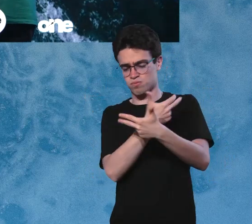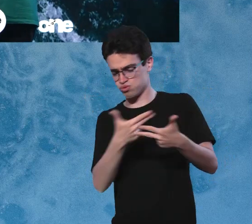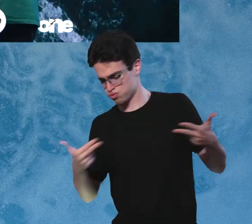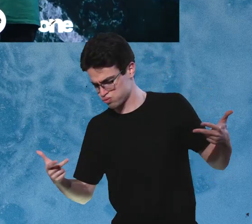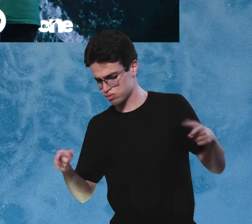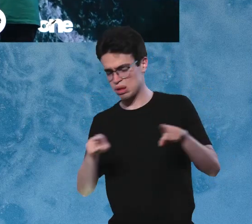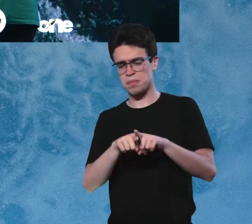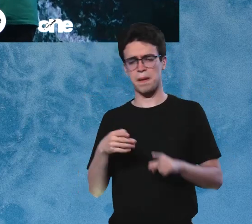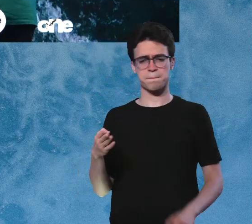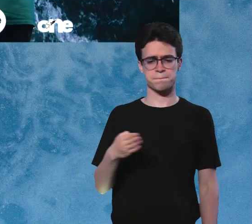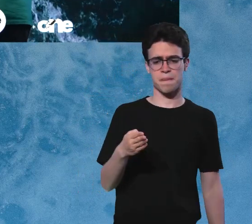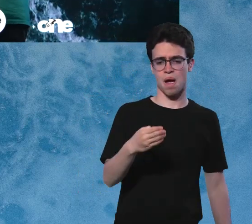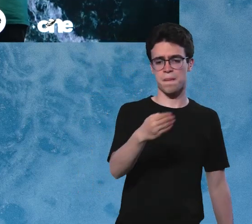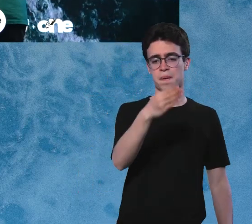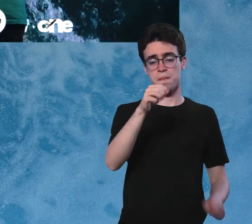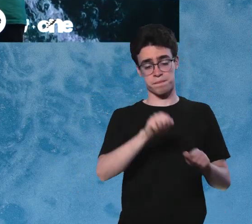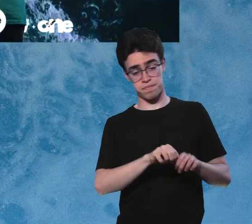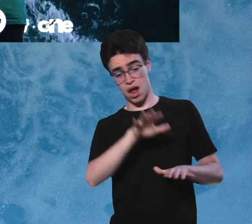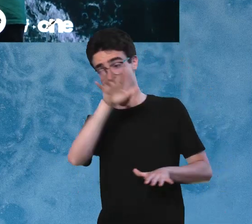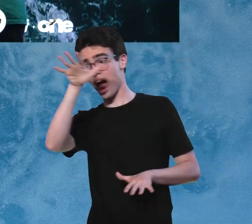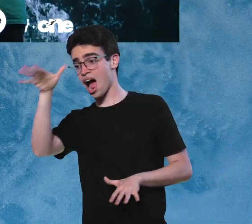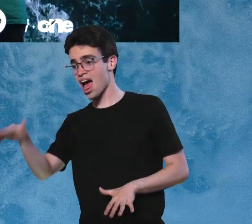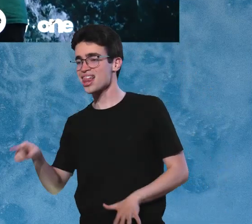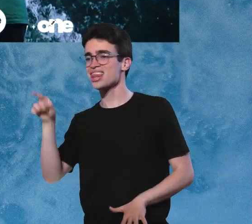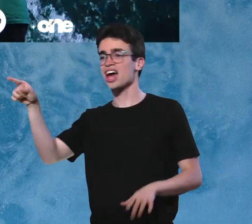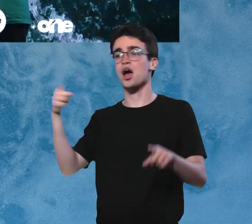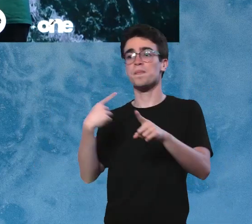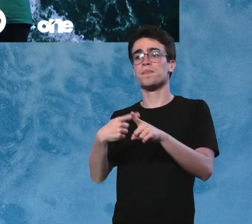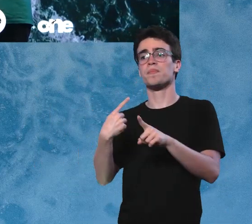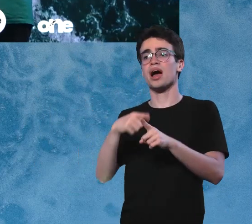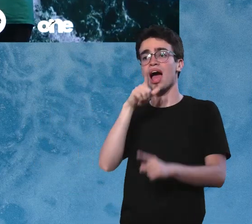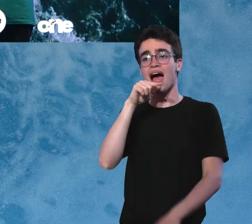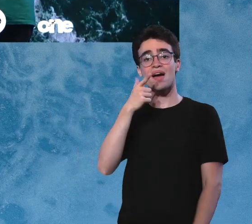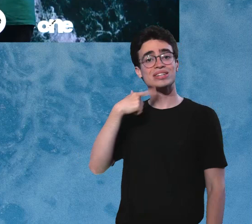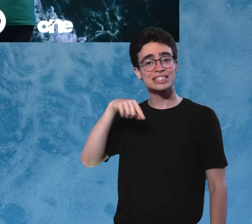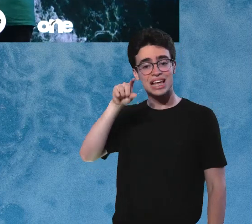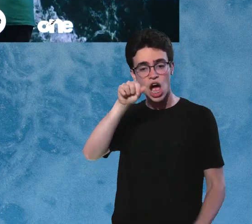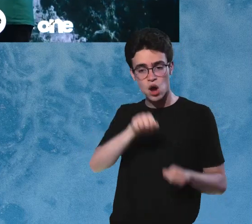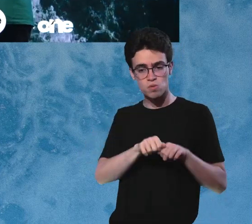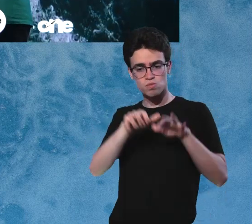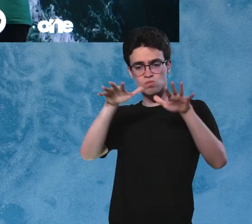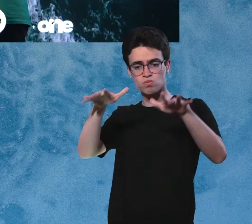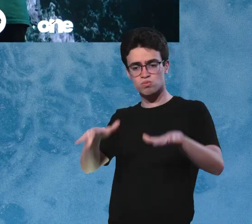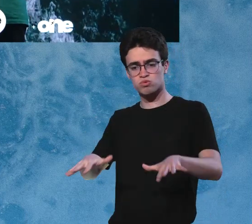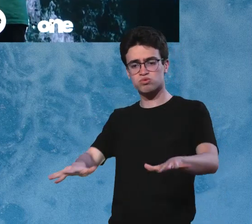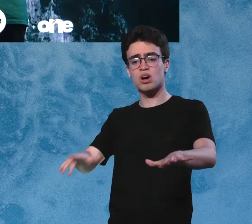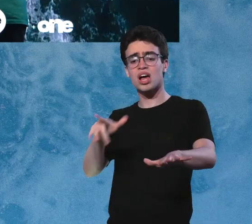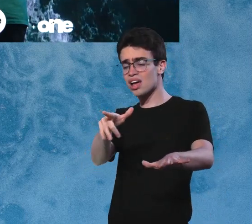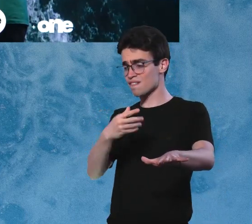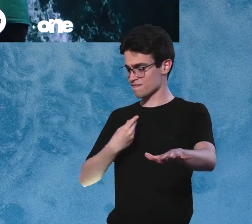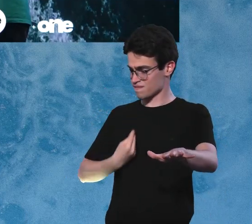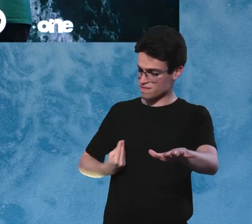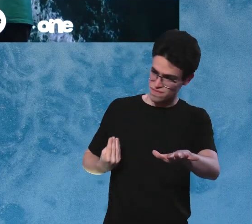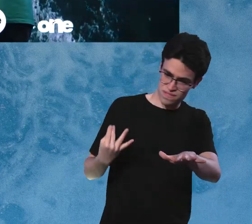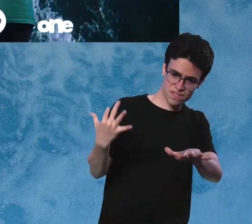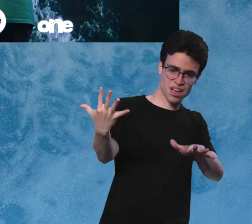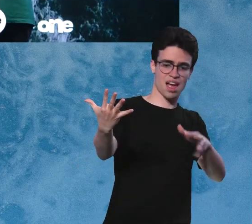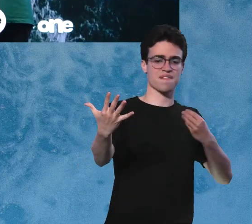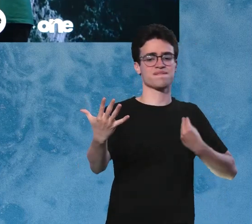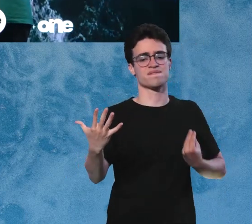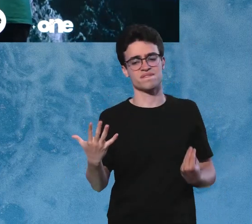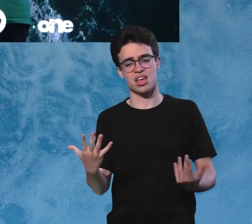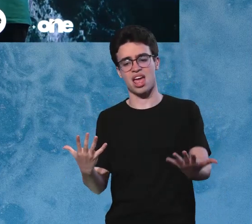porque essa água flui para lá e saneia a água salgada, de modo que onde o rio fluir, tudo viverá.